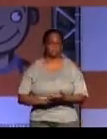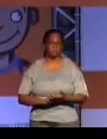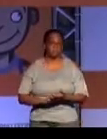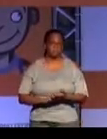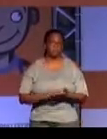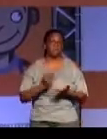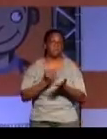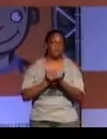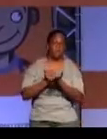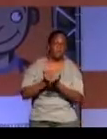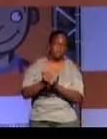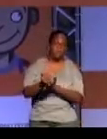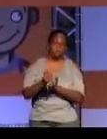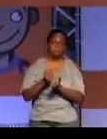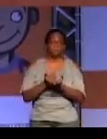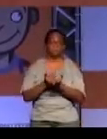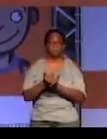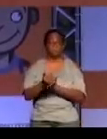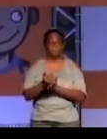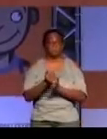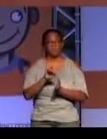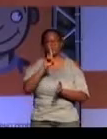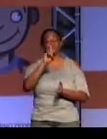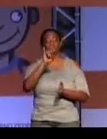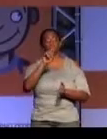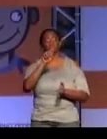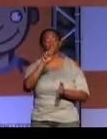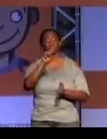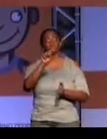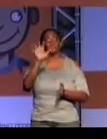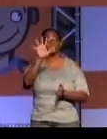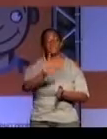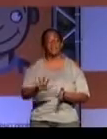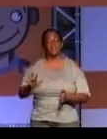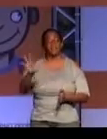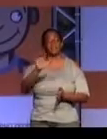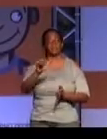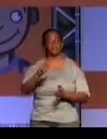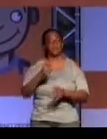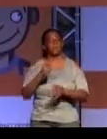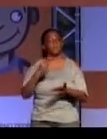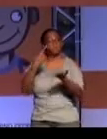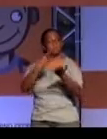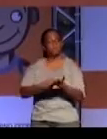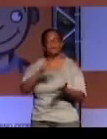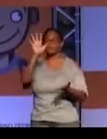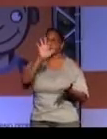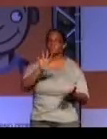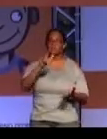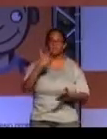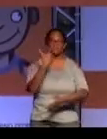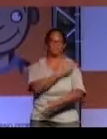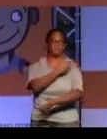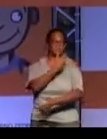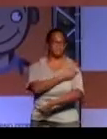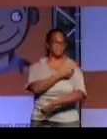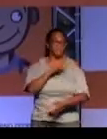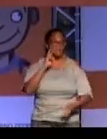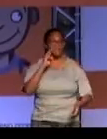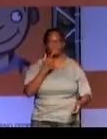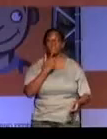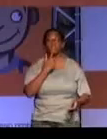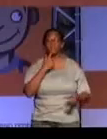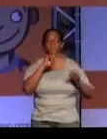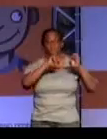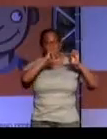deu-se o início dos dias nacionais de vacinação, as campanhas nacionais de vacinação. A linha vermelha, os